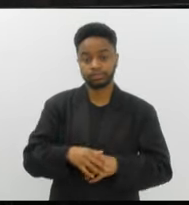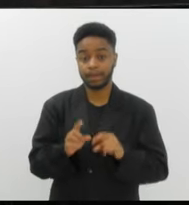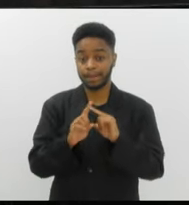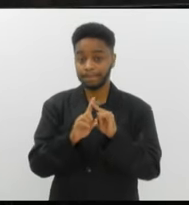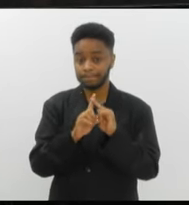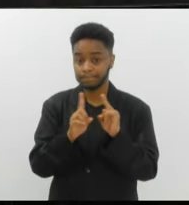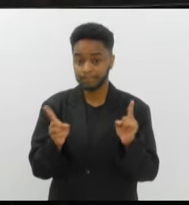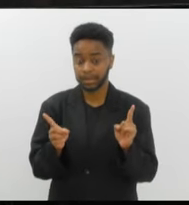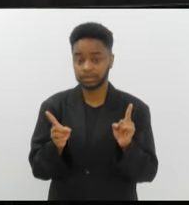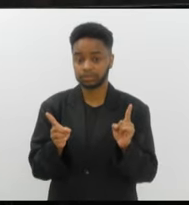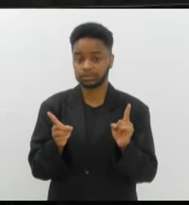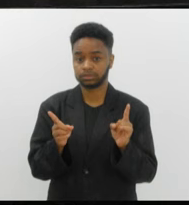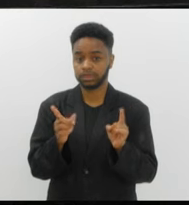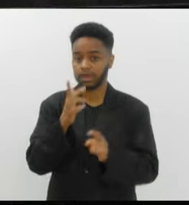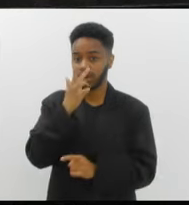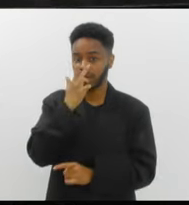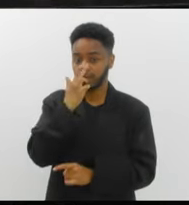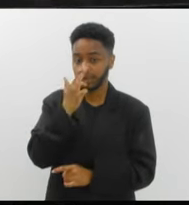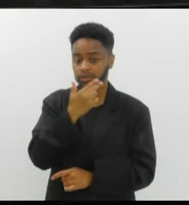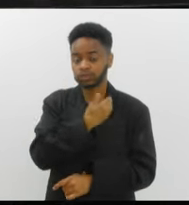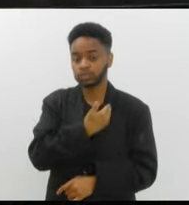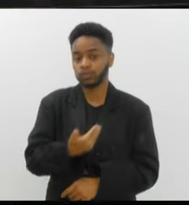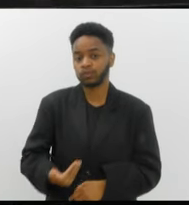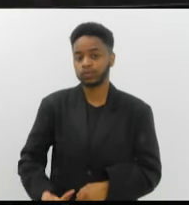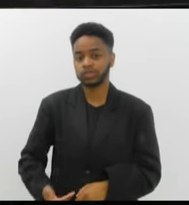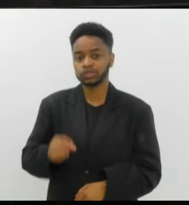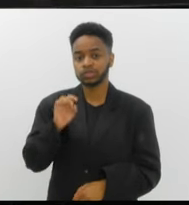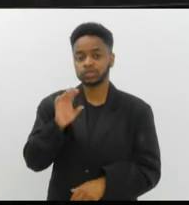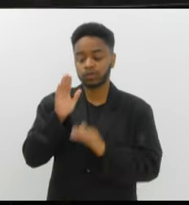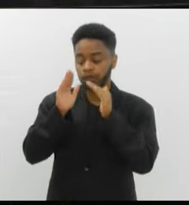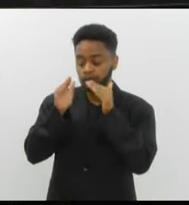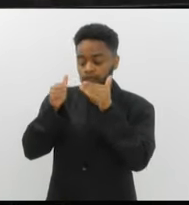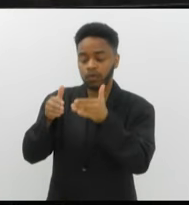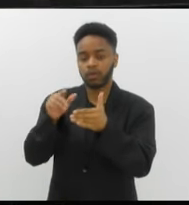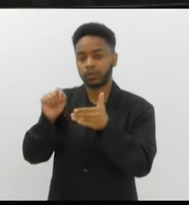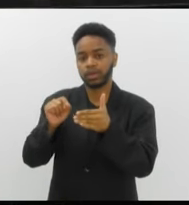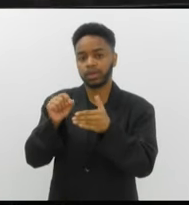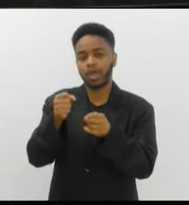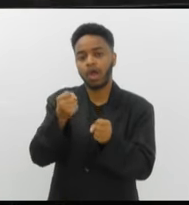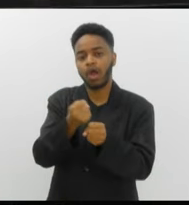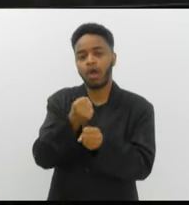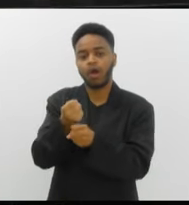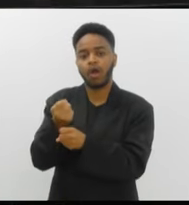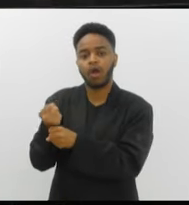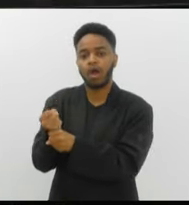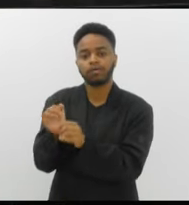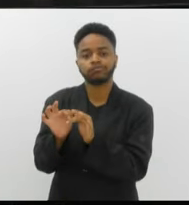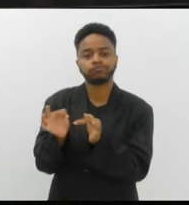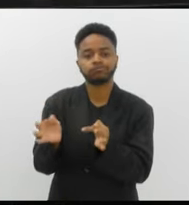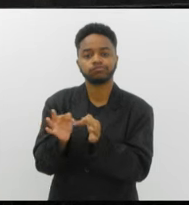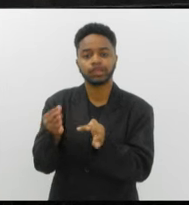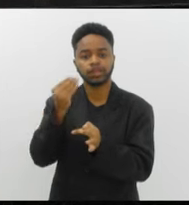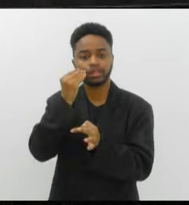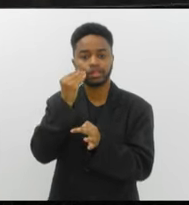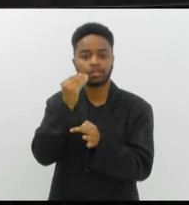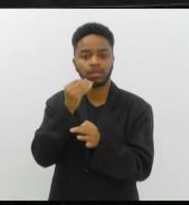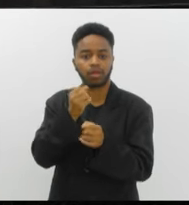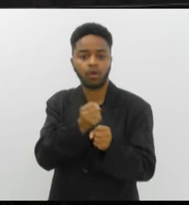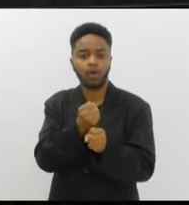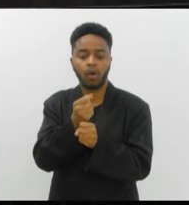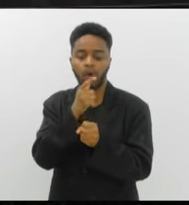Mas parece que o governo só tem foco para obrinhas de drenagem e